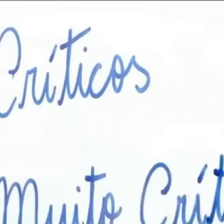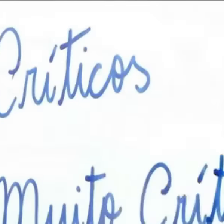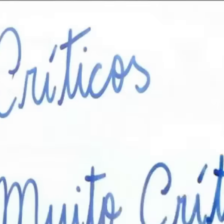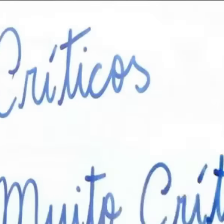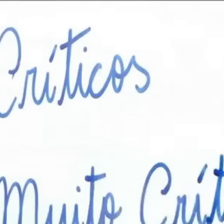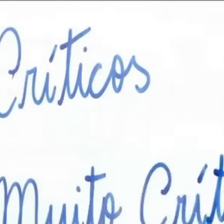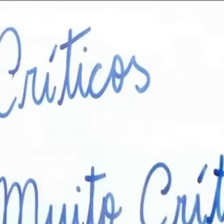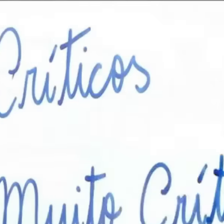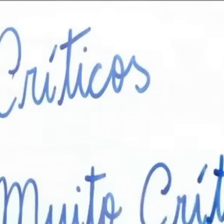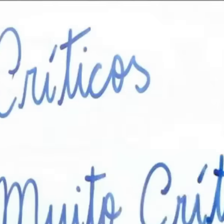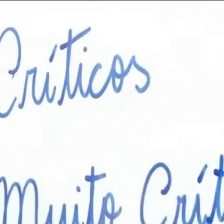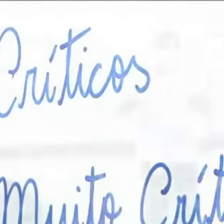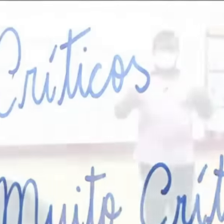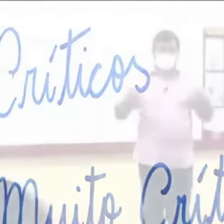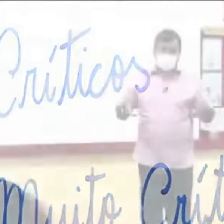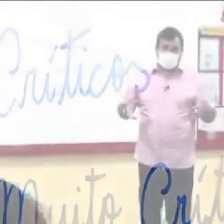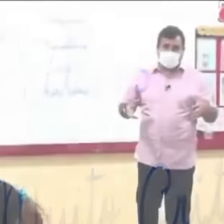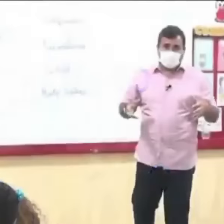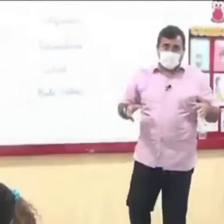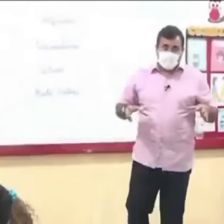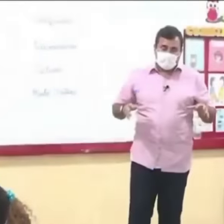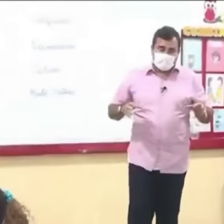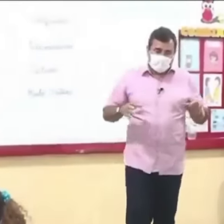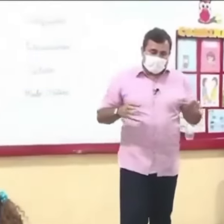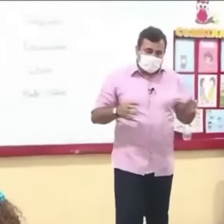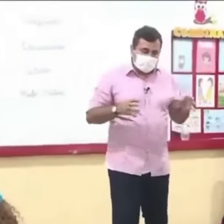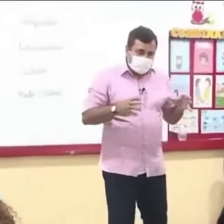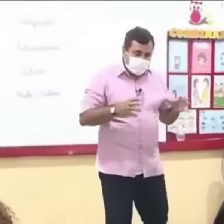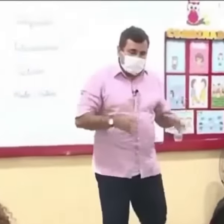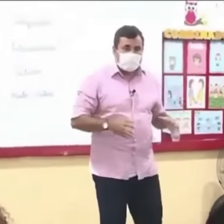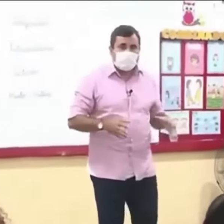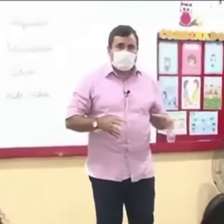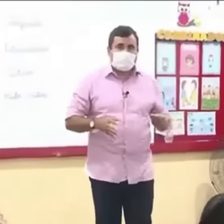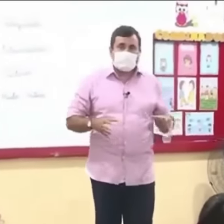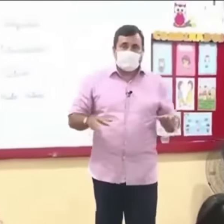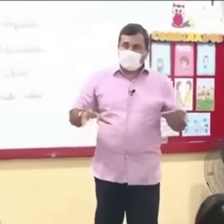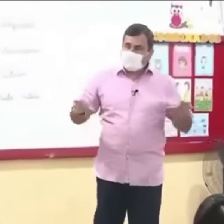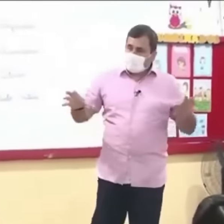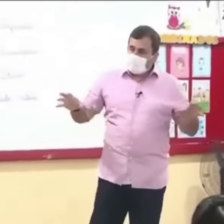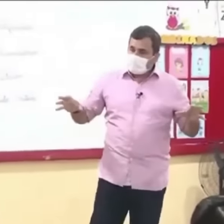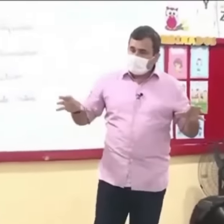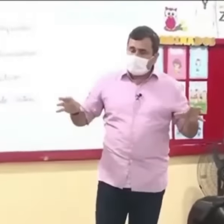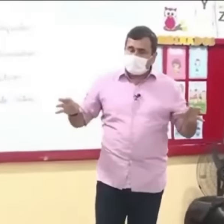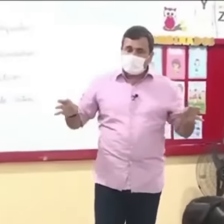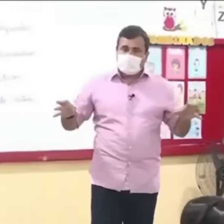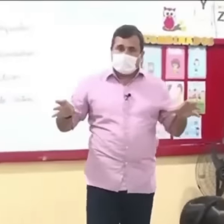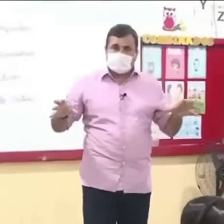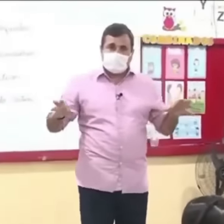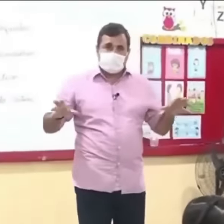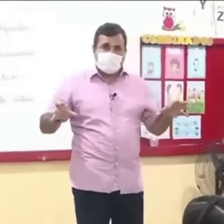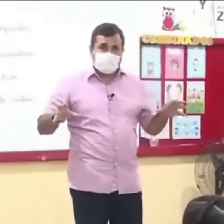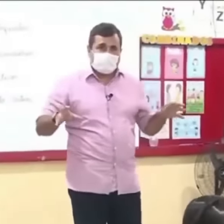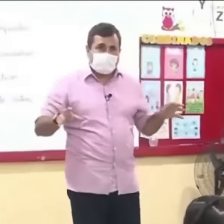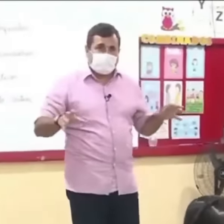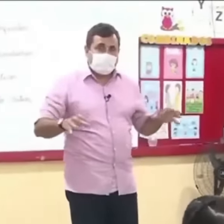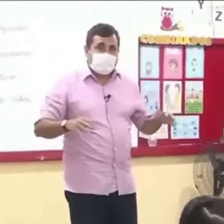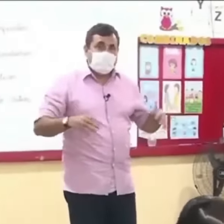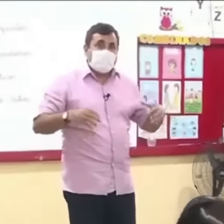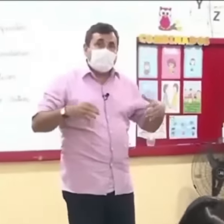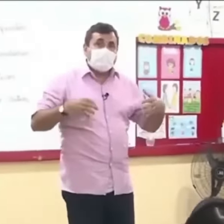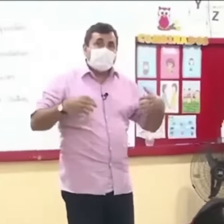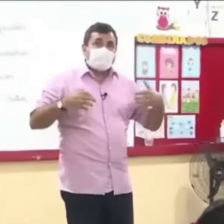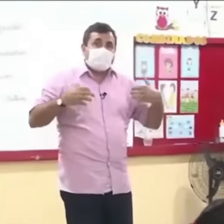um rendimento abaixo de 40%. E quando isso também acontece, cada criança dessa passa a receber um